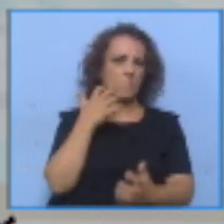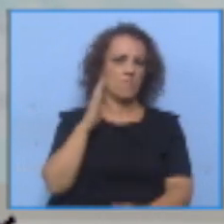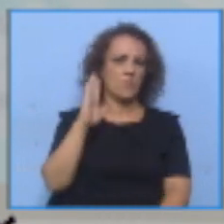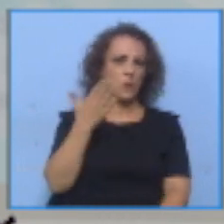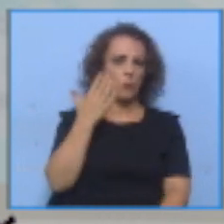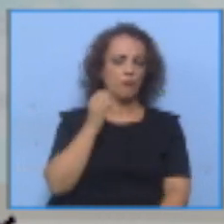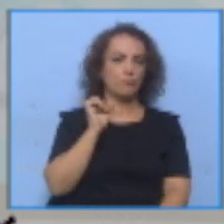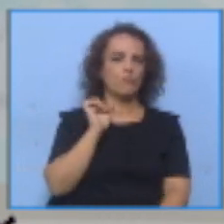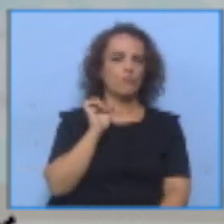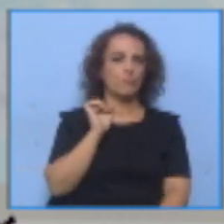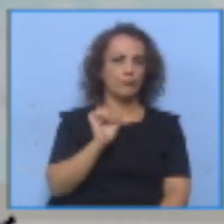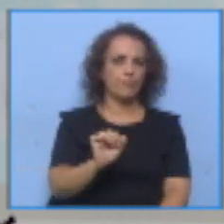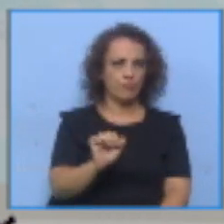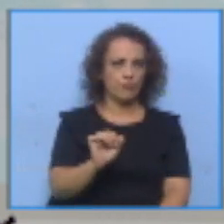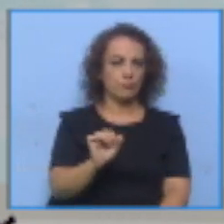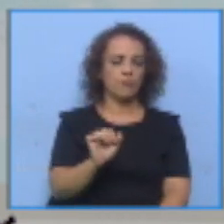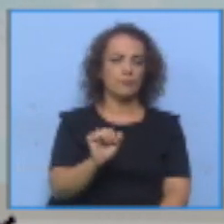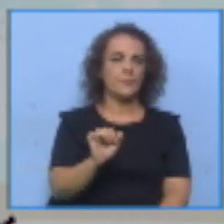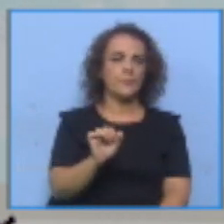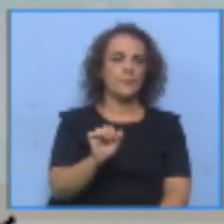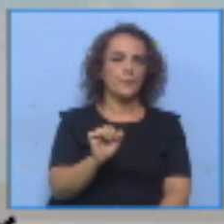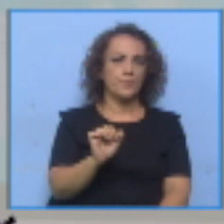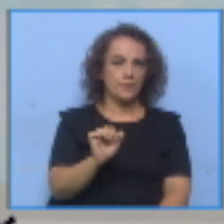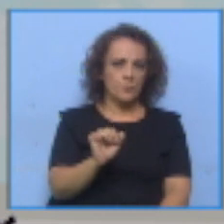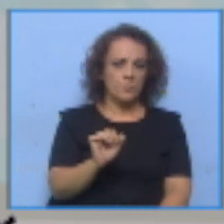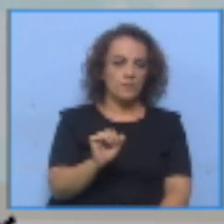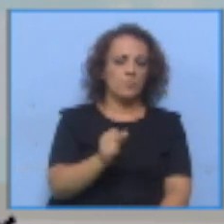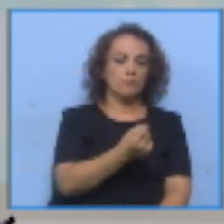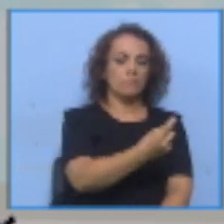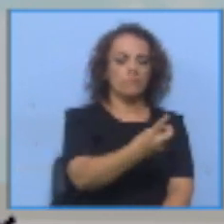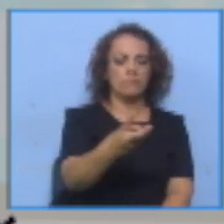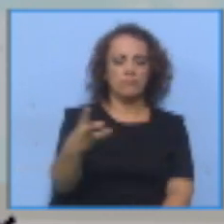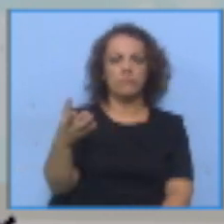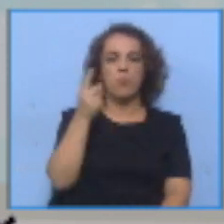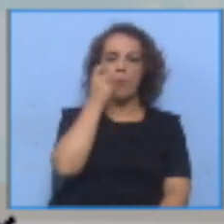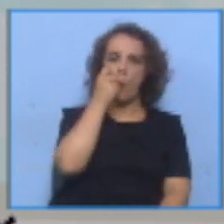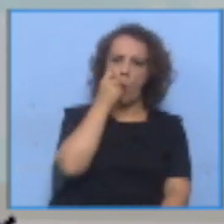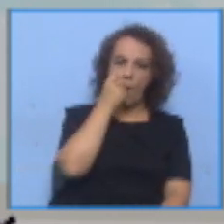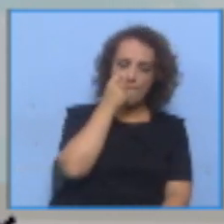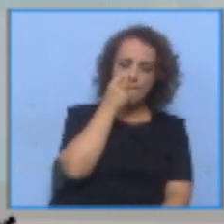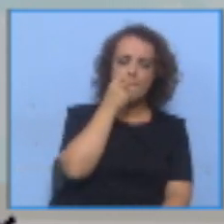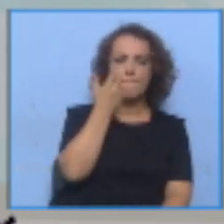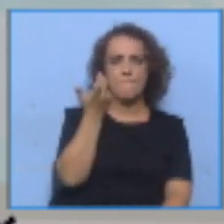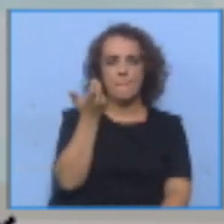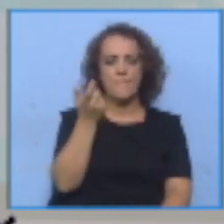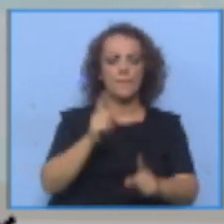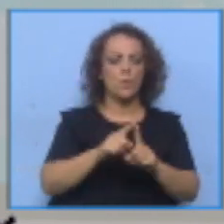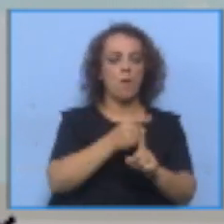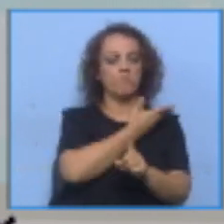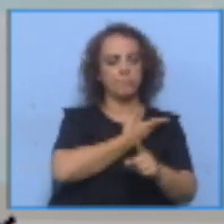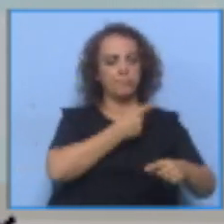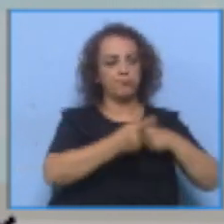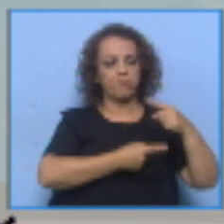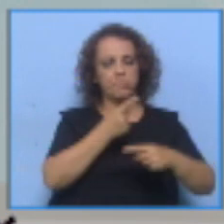da ordenação de anciãos, de homens com para que a Eucaristia possa